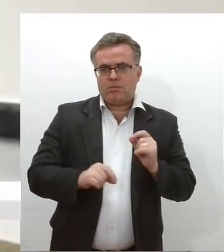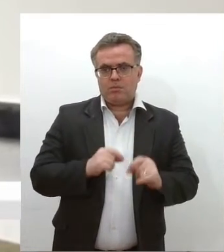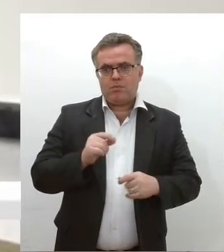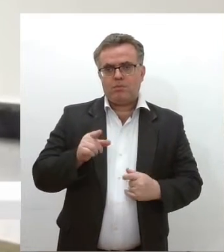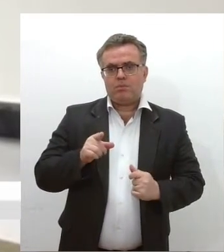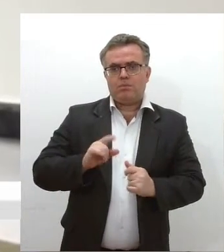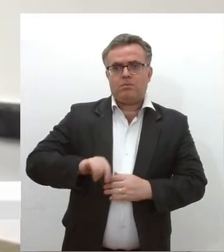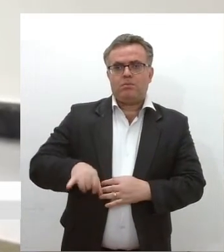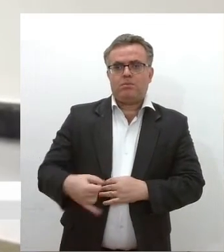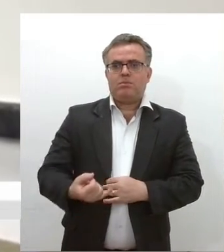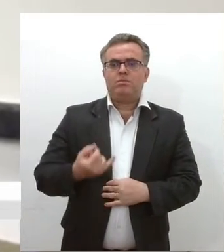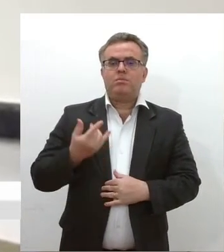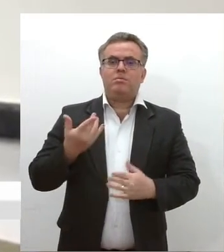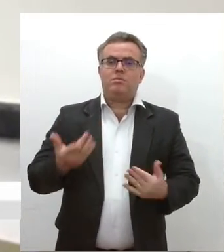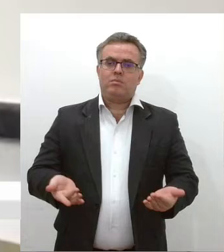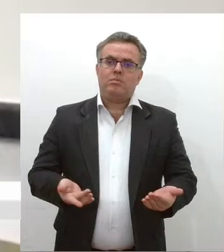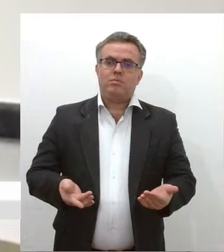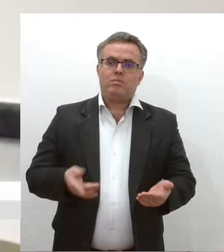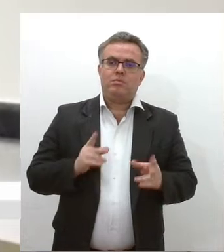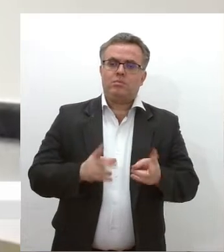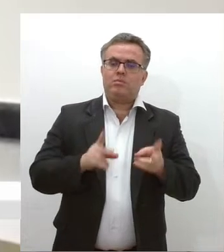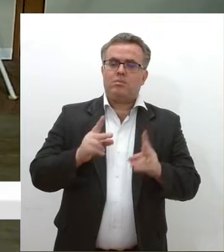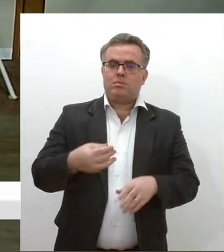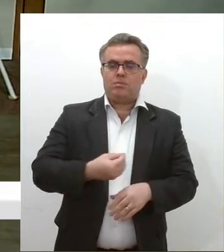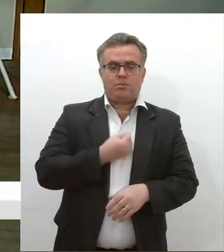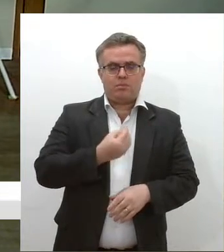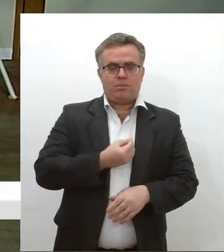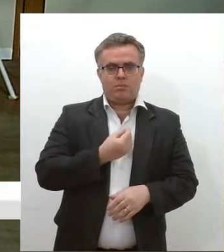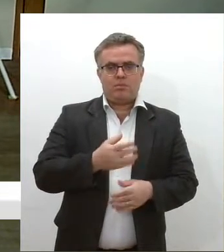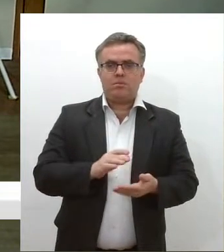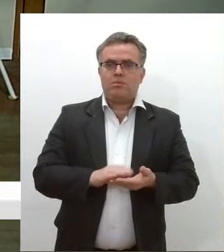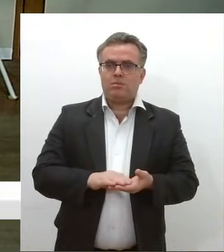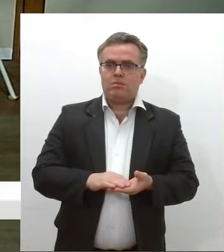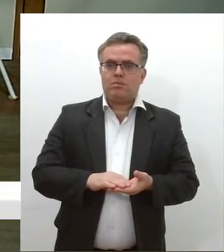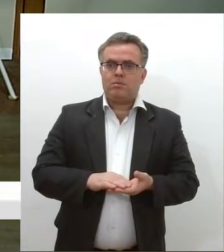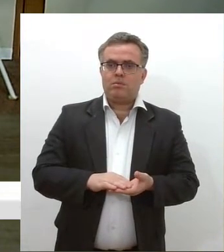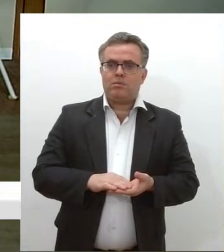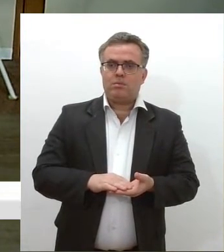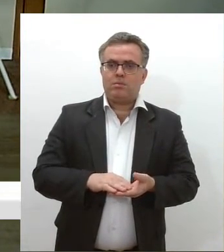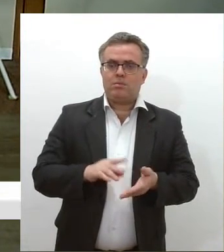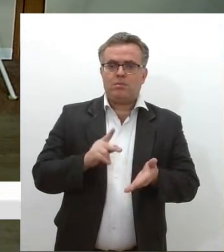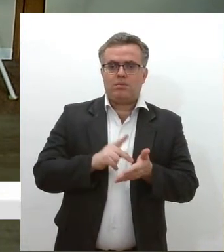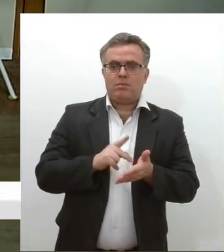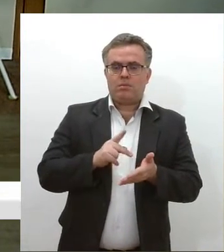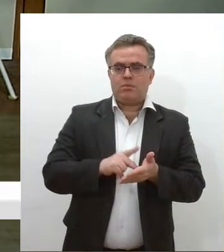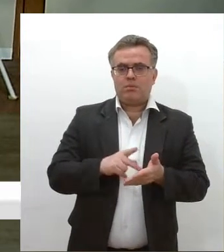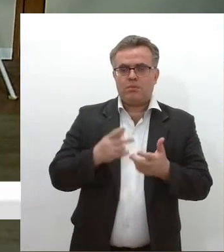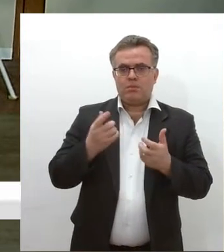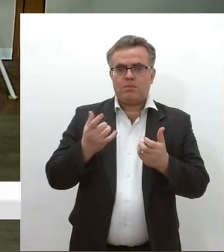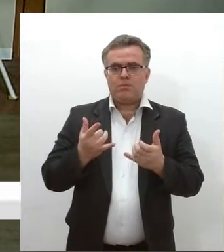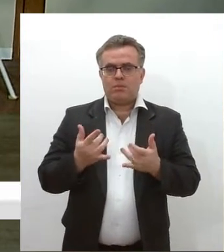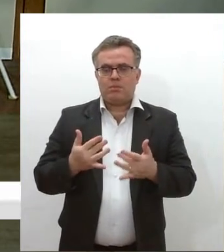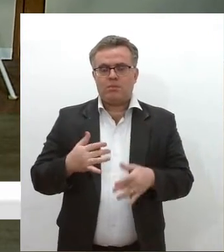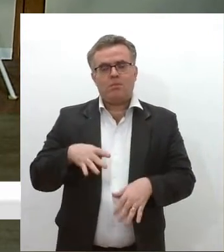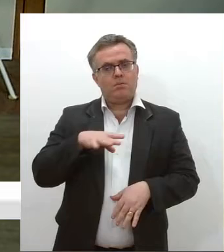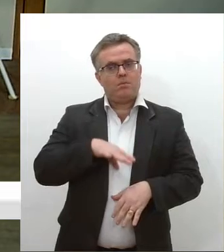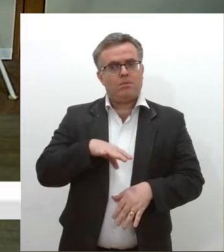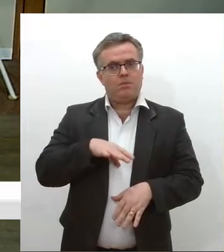você aproveitar cada fase do ciclo. Olha, Jaqueline, já que a gente está falando sobre isso, né, acho que seria importante a